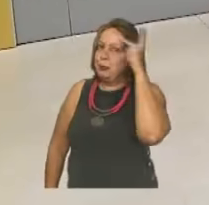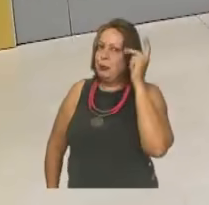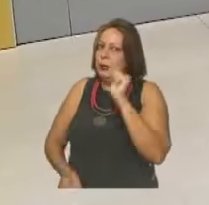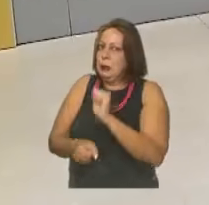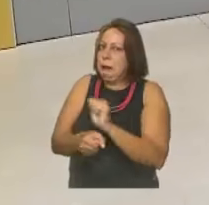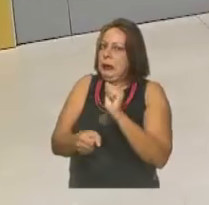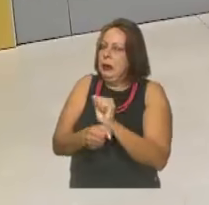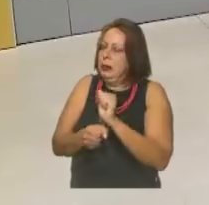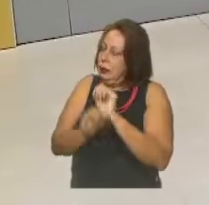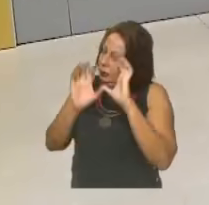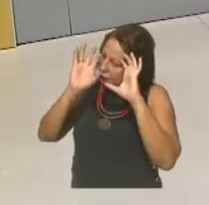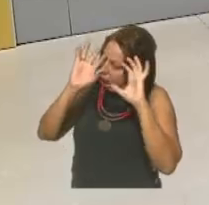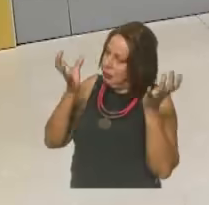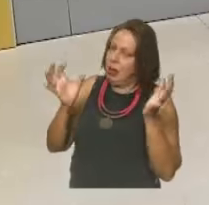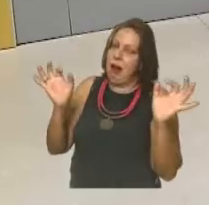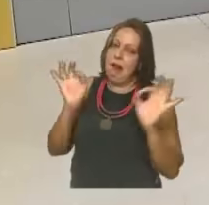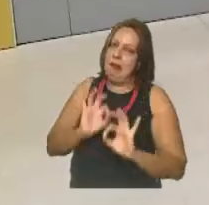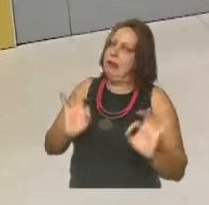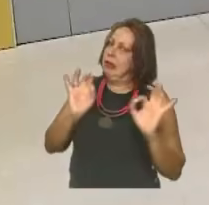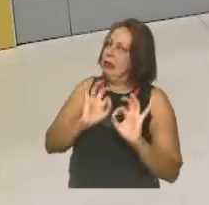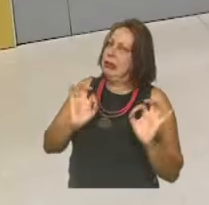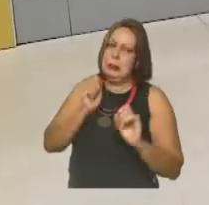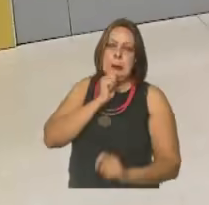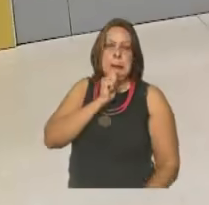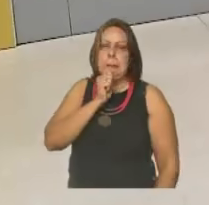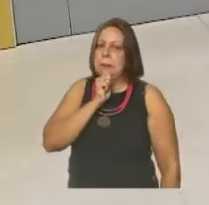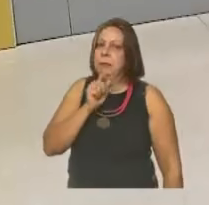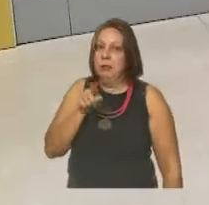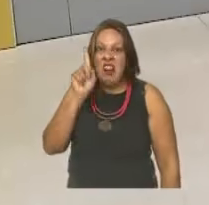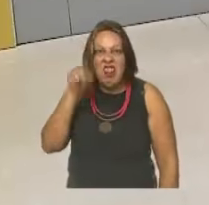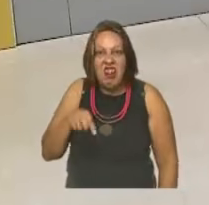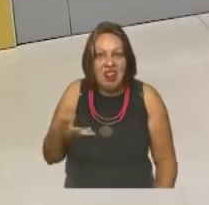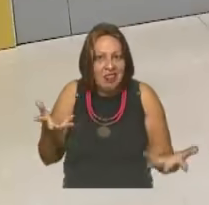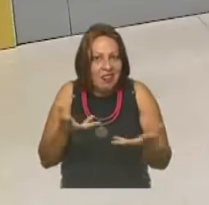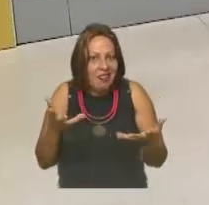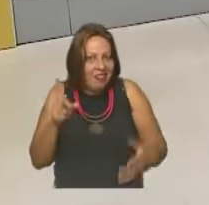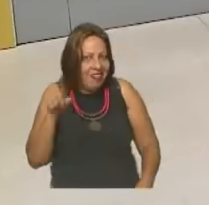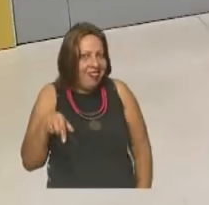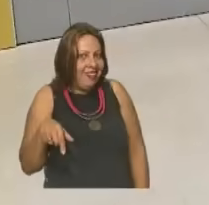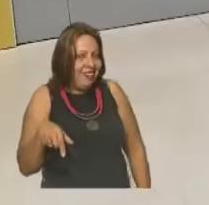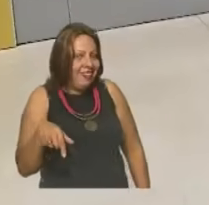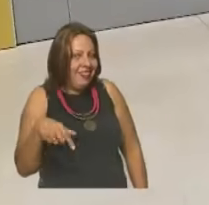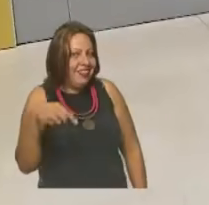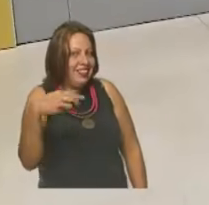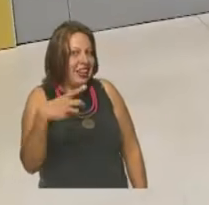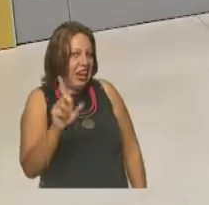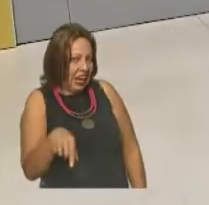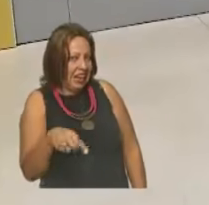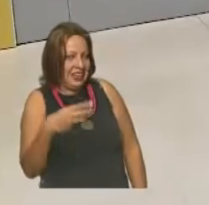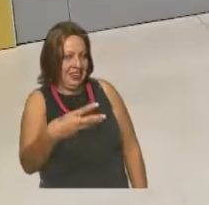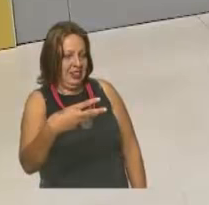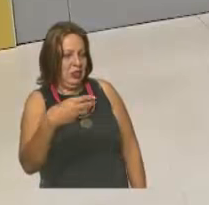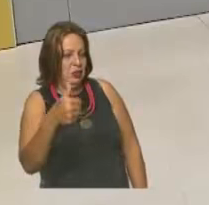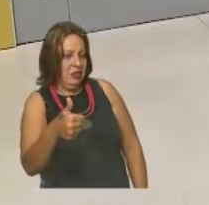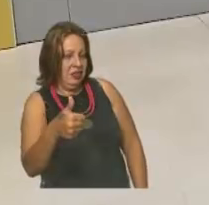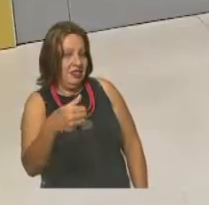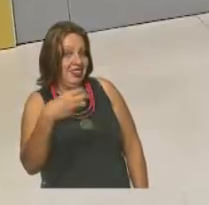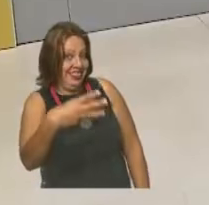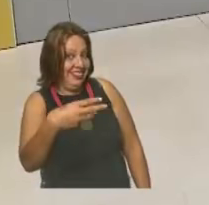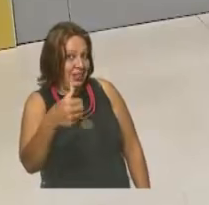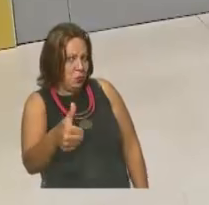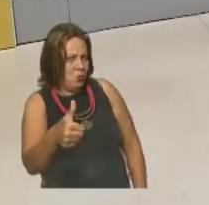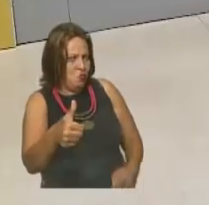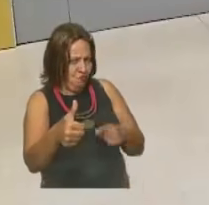esperando a bolinha decisiva que teima ainda e não chegar, mas será que é agora? Vamos ver! Será que tá esperando por